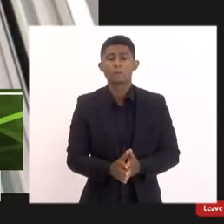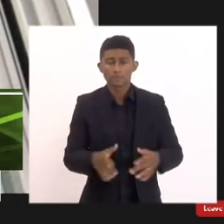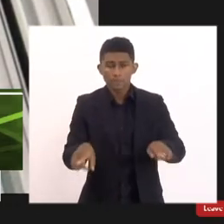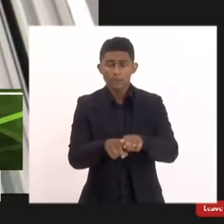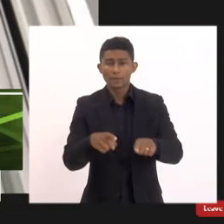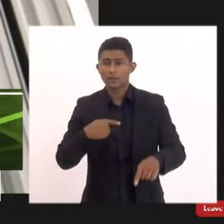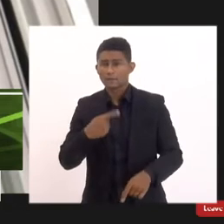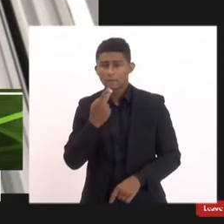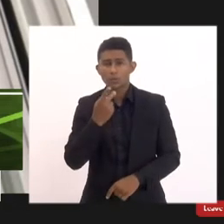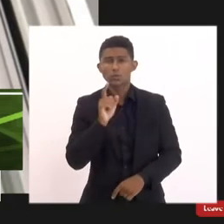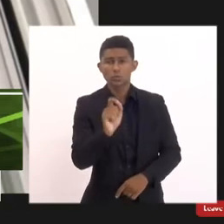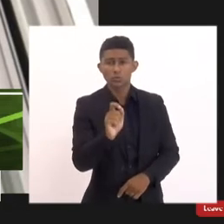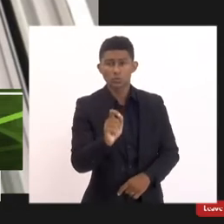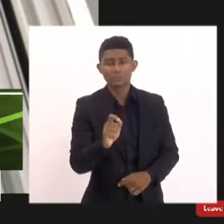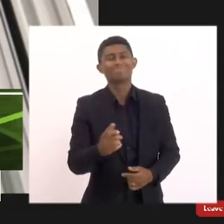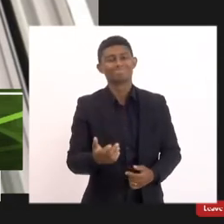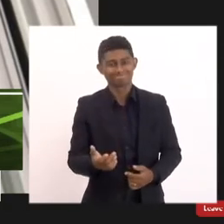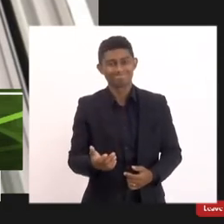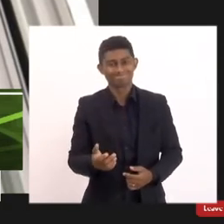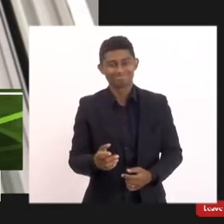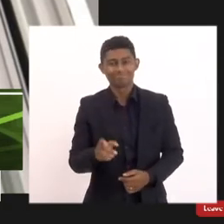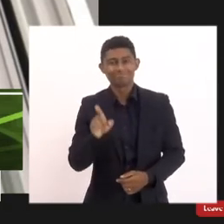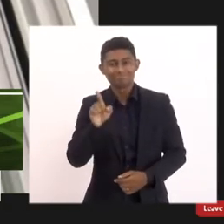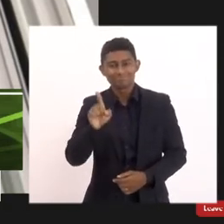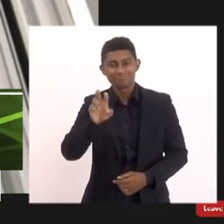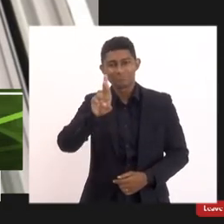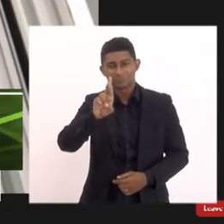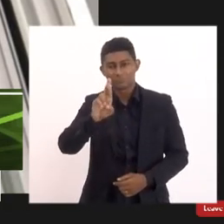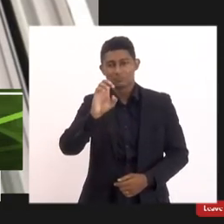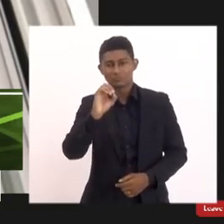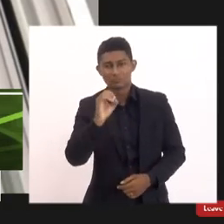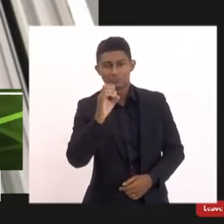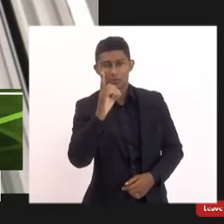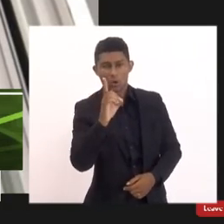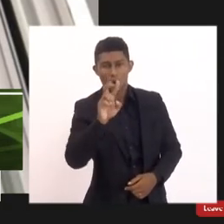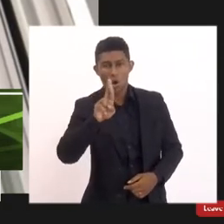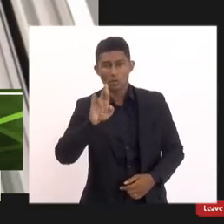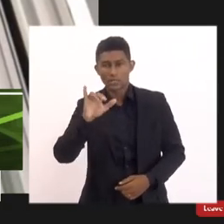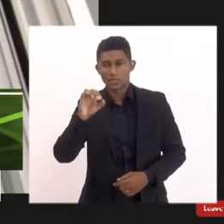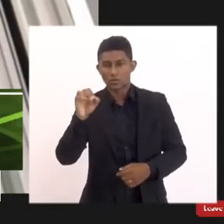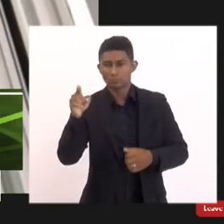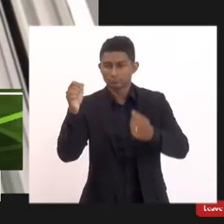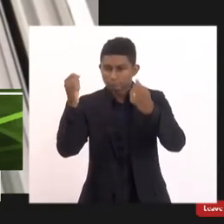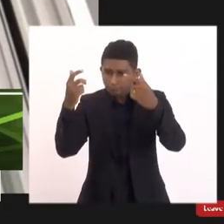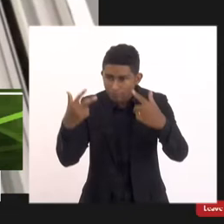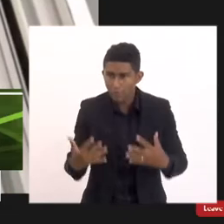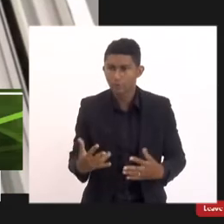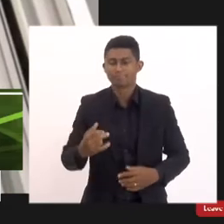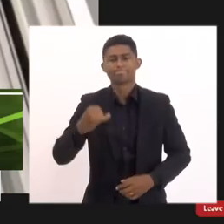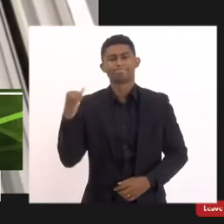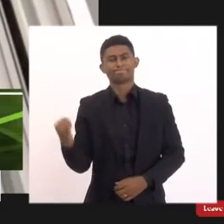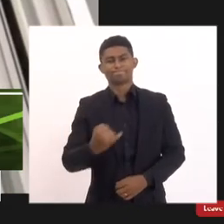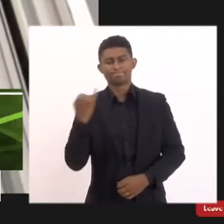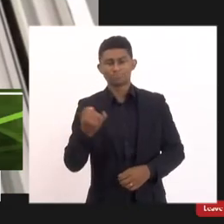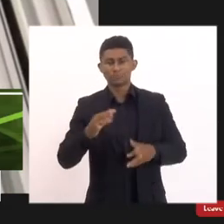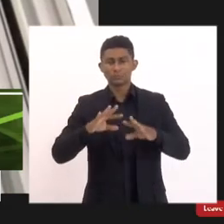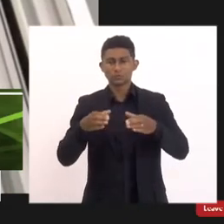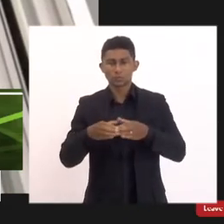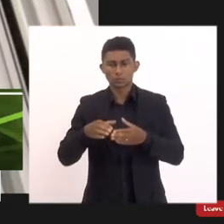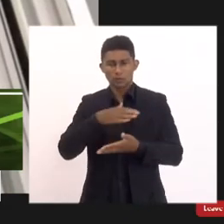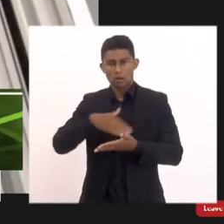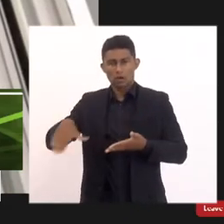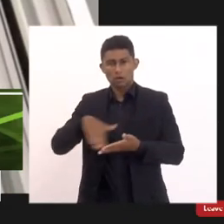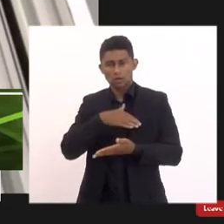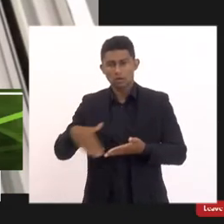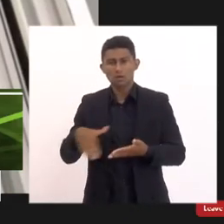ressaltar a fala do Rodrigo Azambuja, no sentido de que a SEDUC volte a disponibilizar